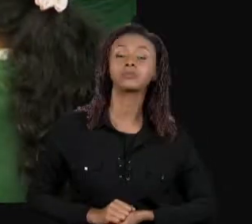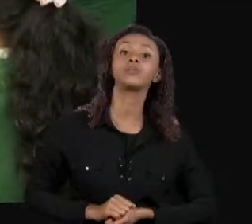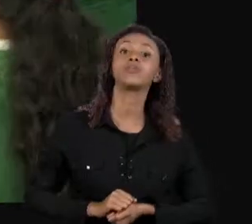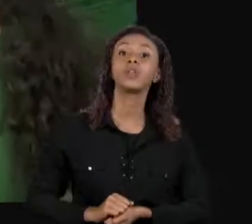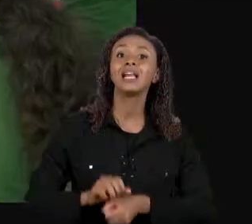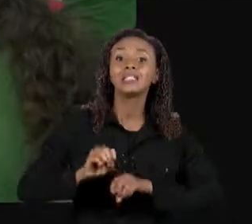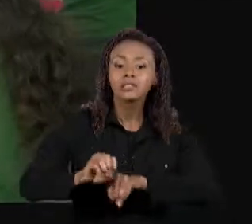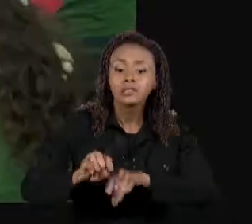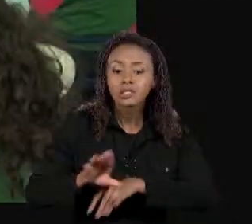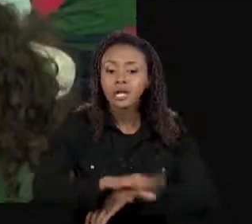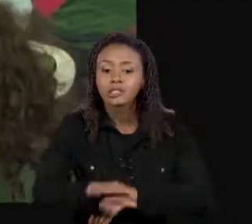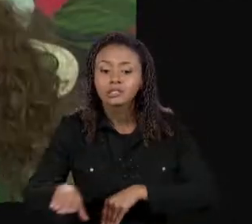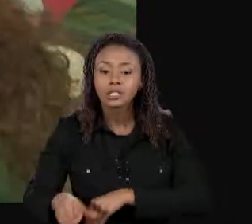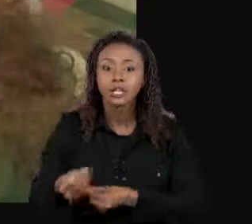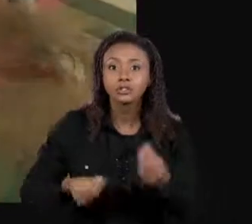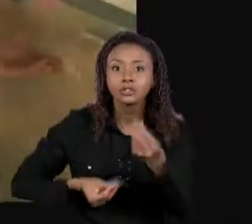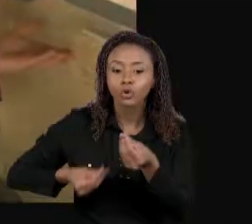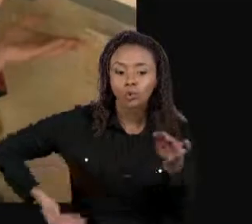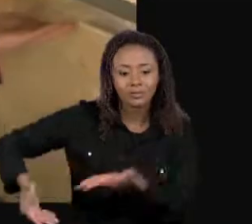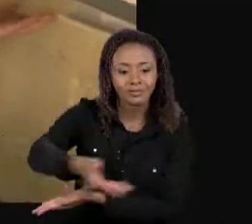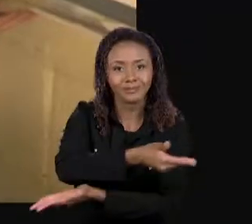atividades individuais e coletivas.